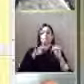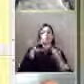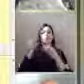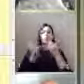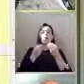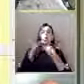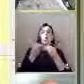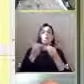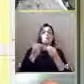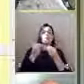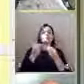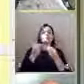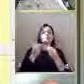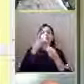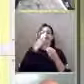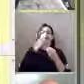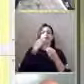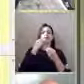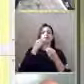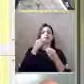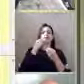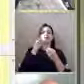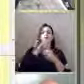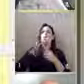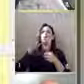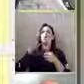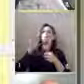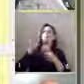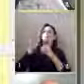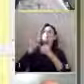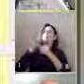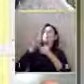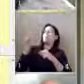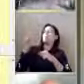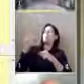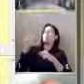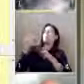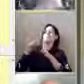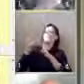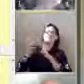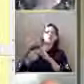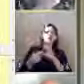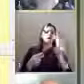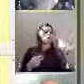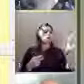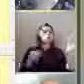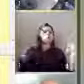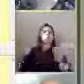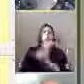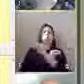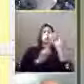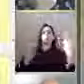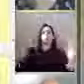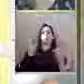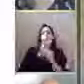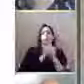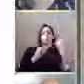maneira, né? Perdidos em nomes que não têm relação nenhuma com os referentes em língua portuguesa, né?